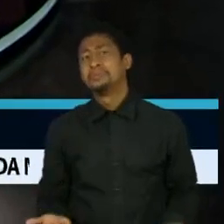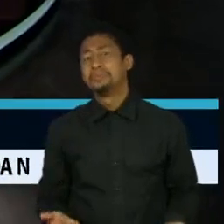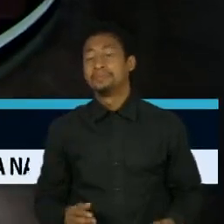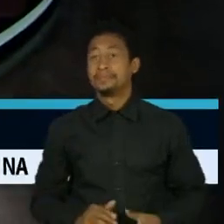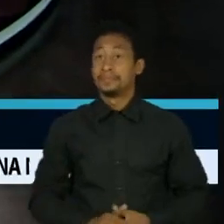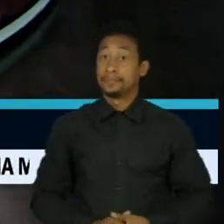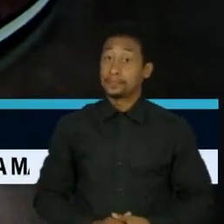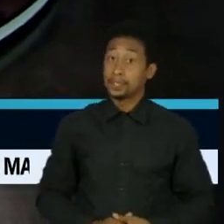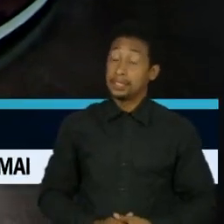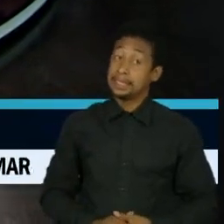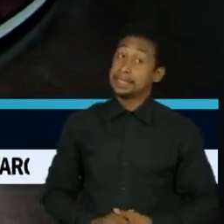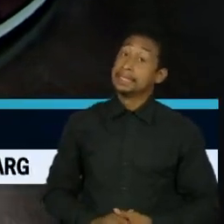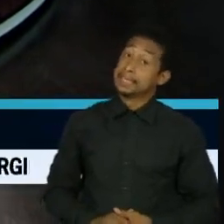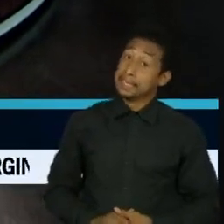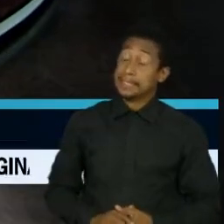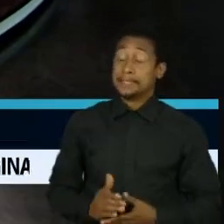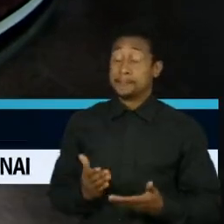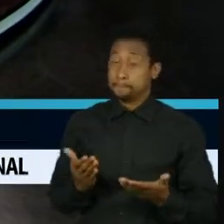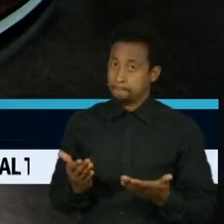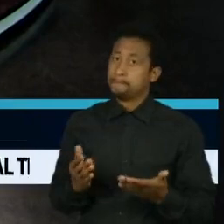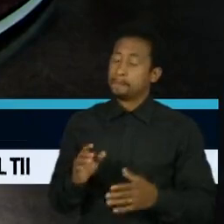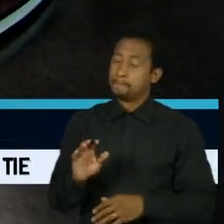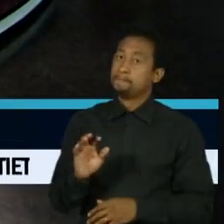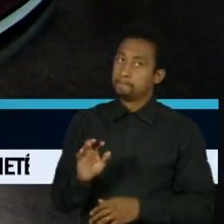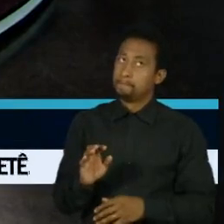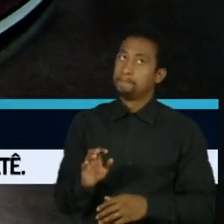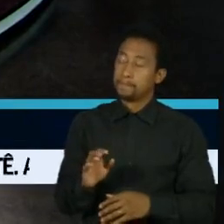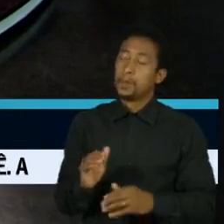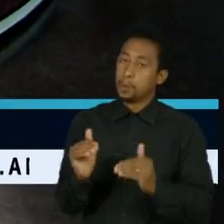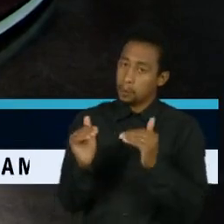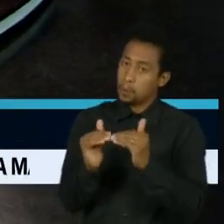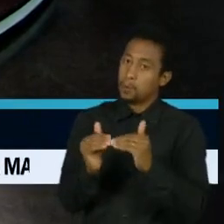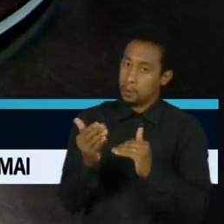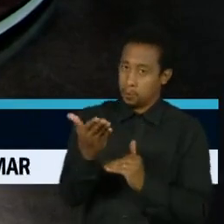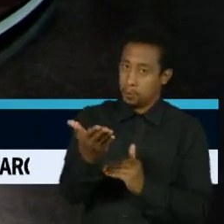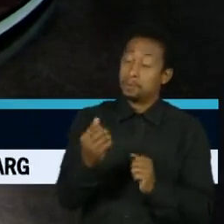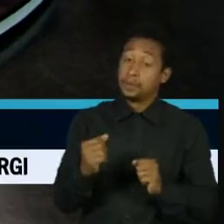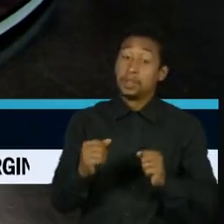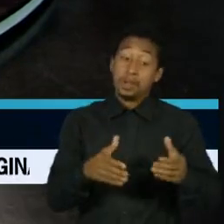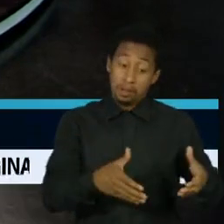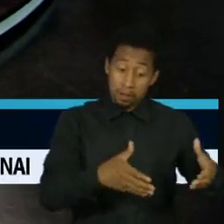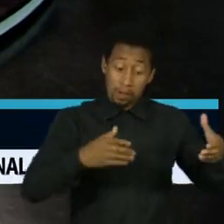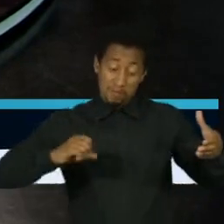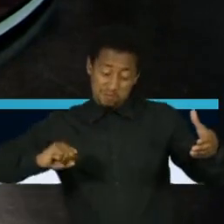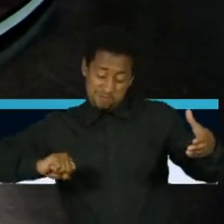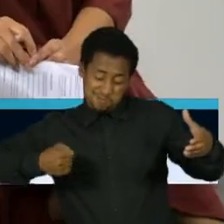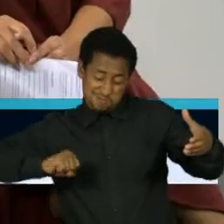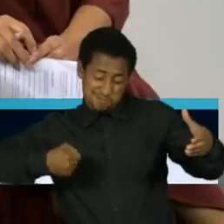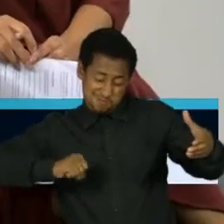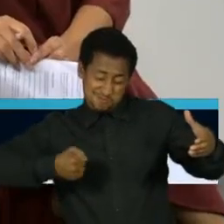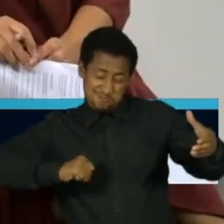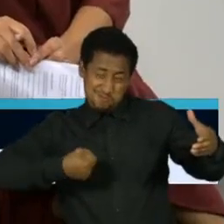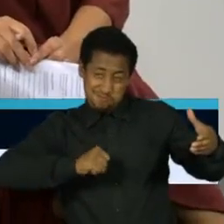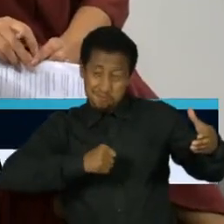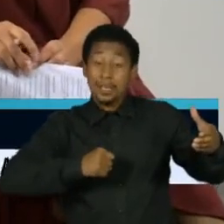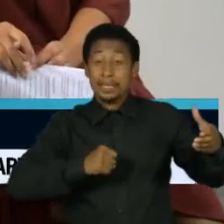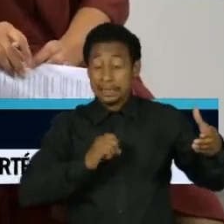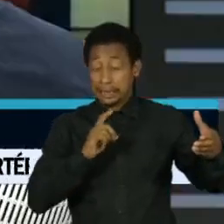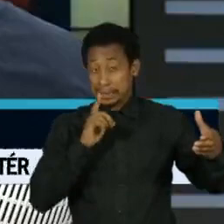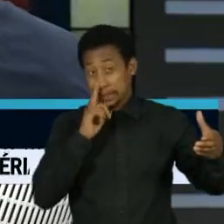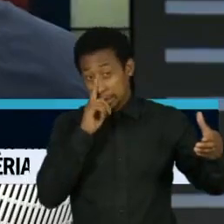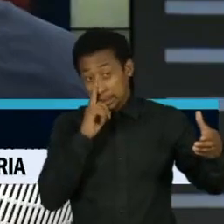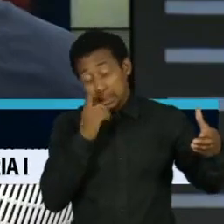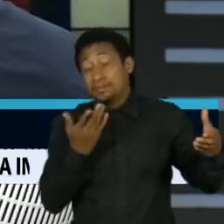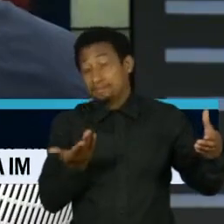Você toca num ponto fundamental ali, uma obra desse porte, as duas obras de grande porte, deveria ter sido feita uma